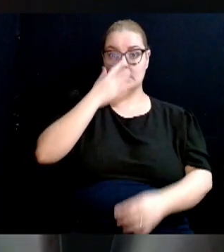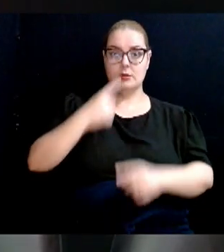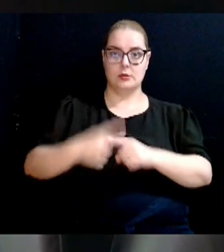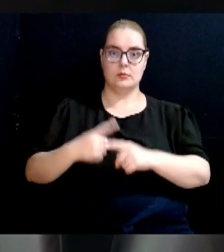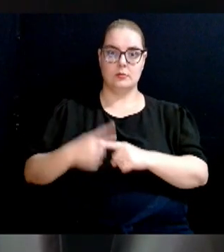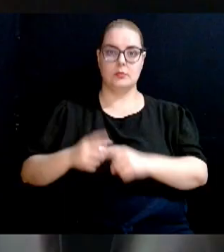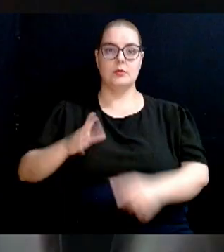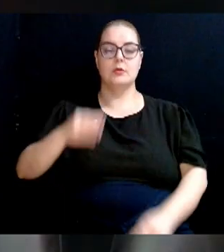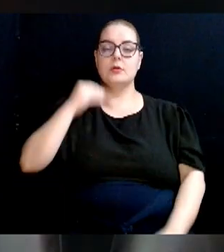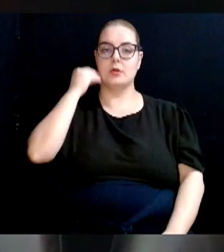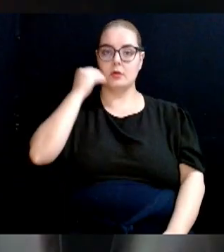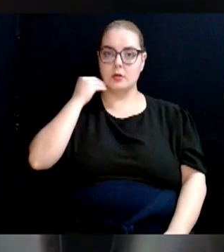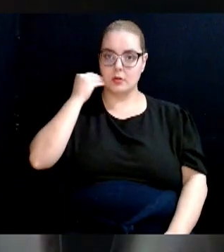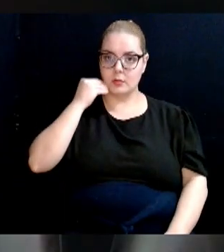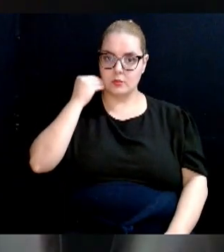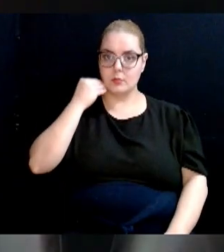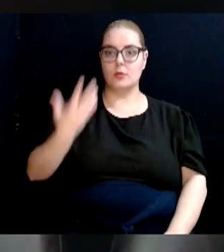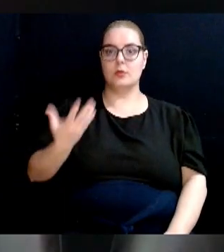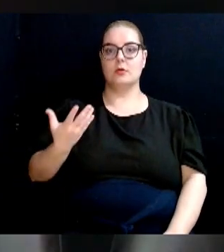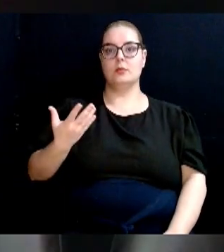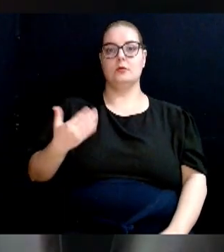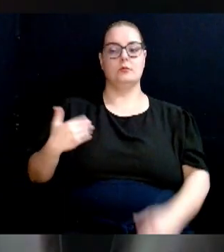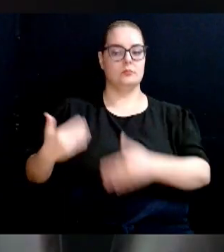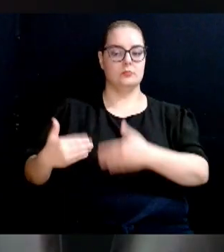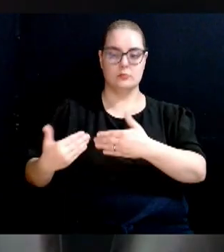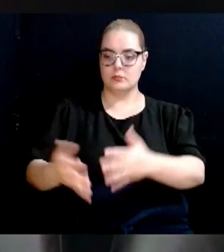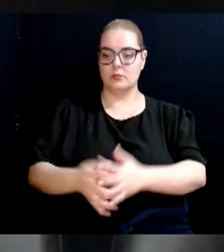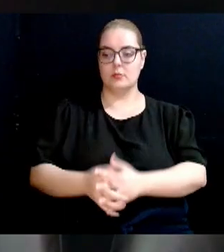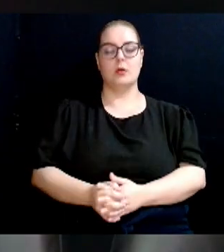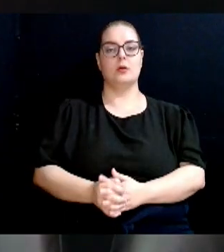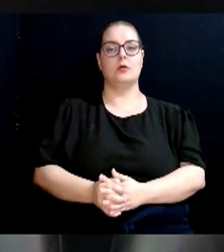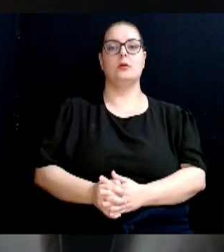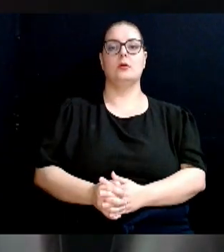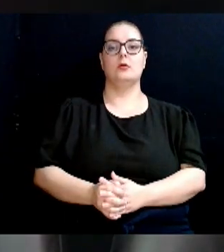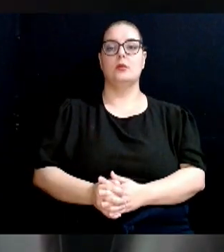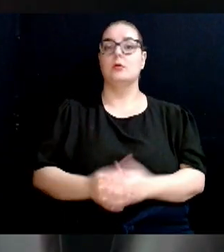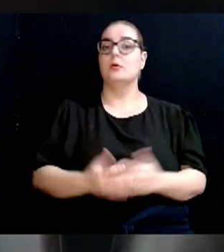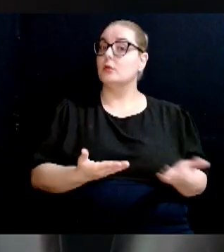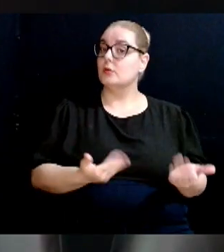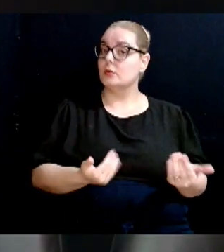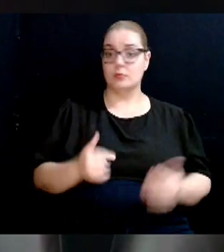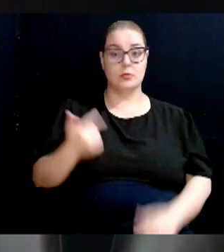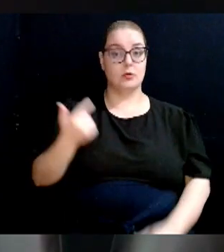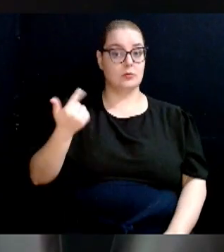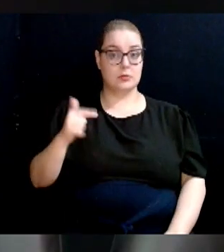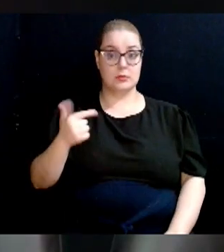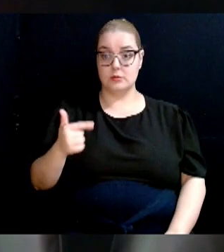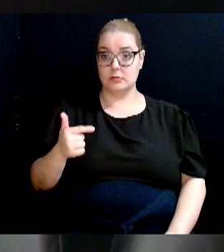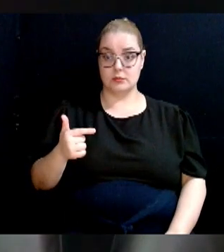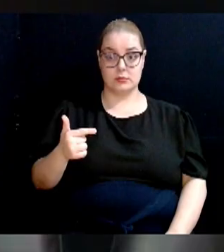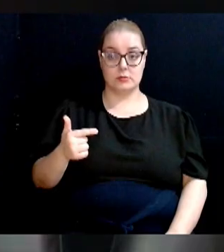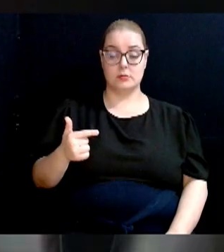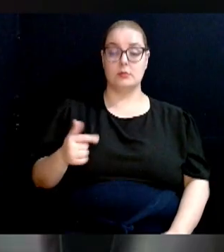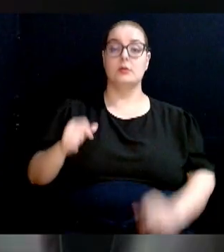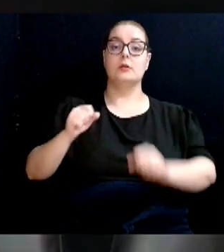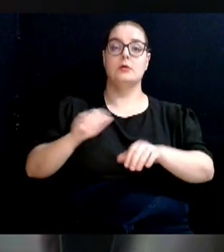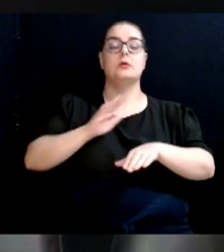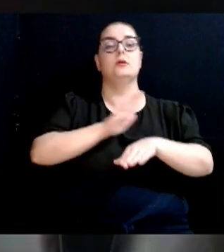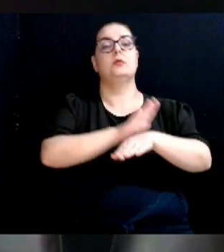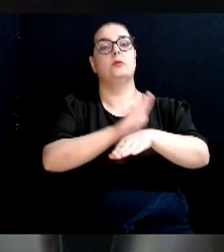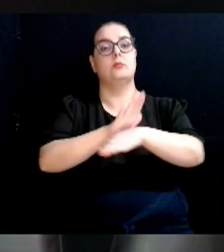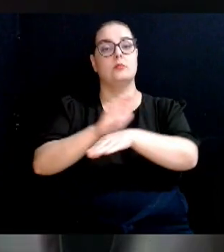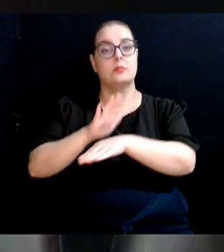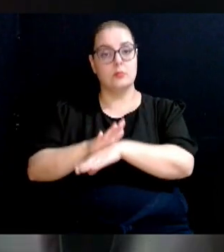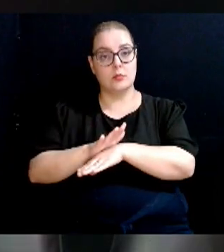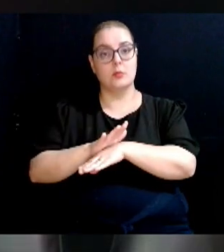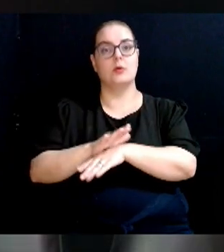bagagem de experiência que os mais novos não têm, e eles ainda podem contribuir muito para a